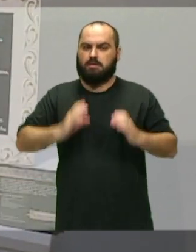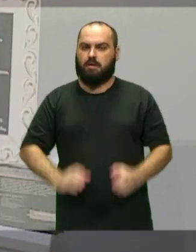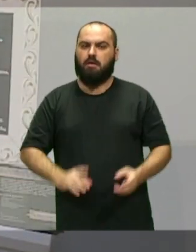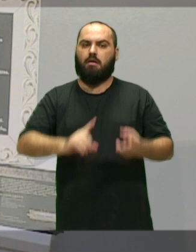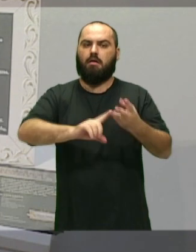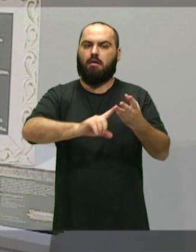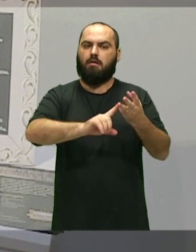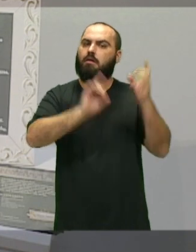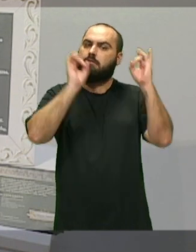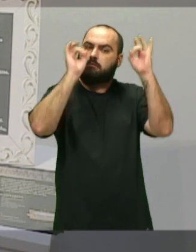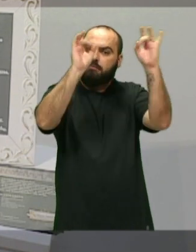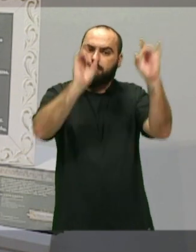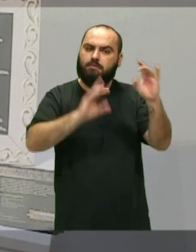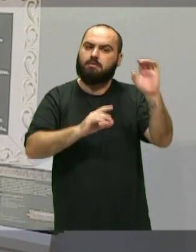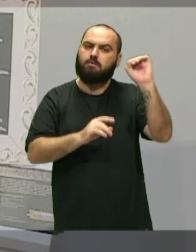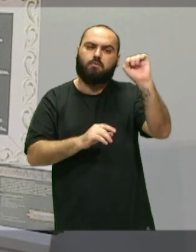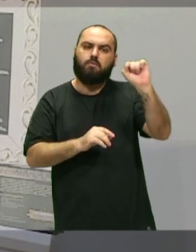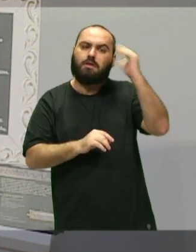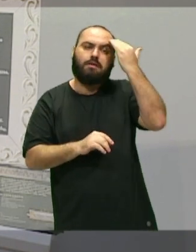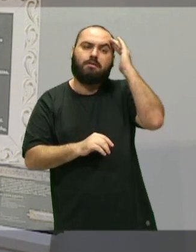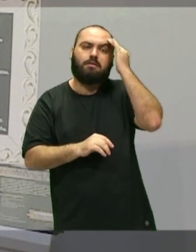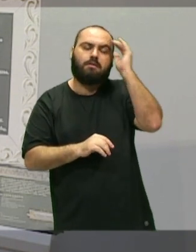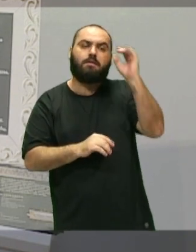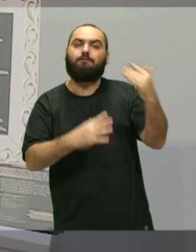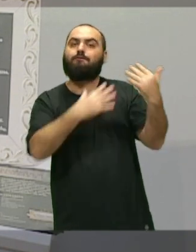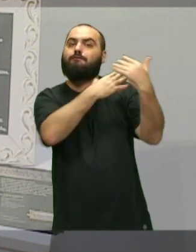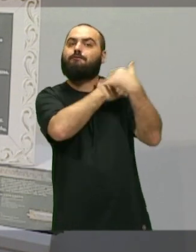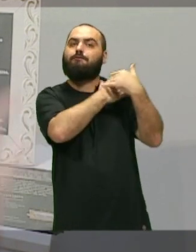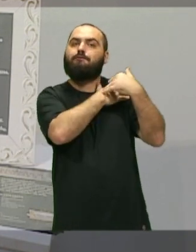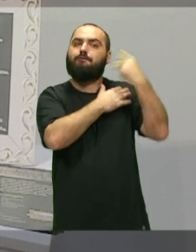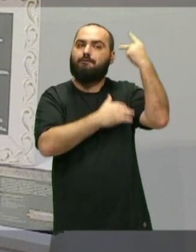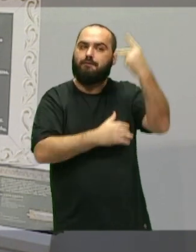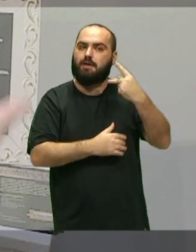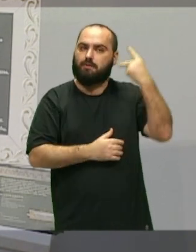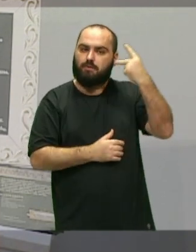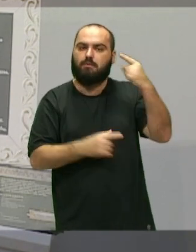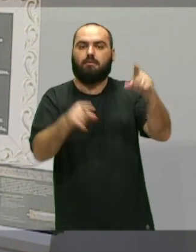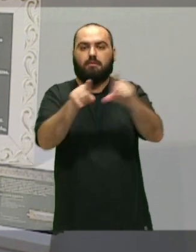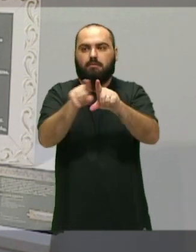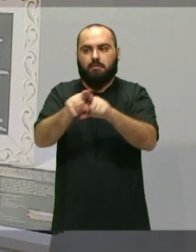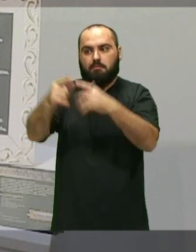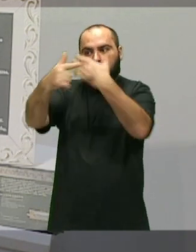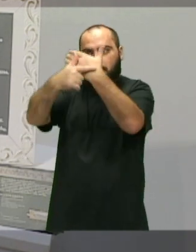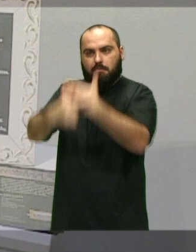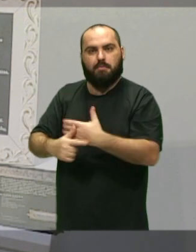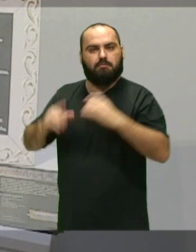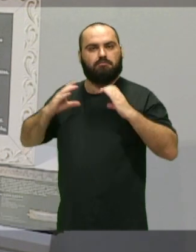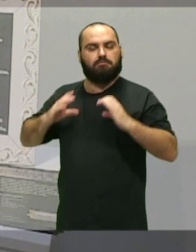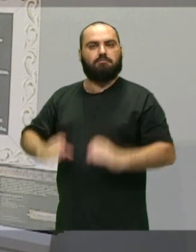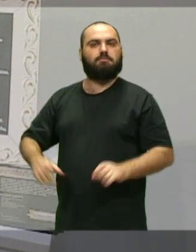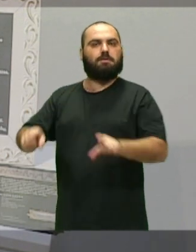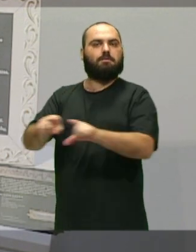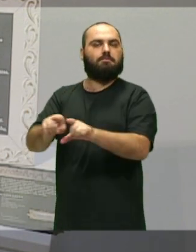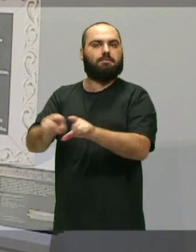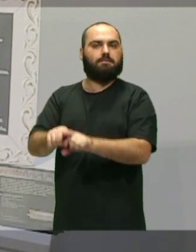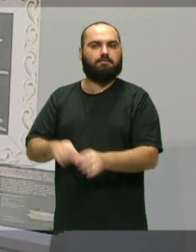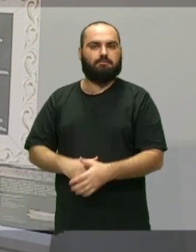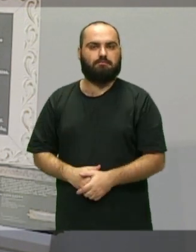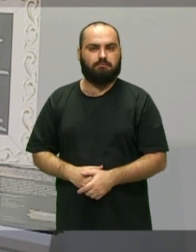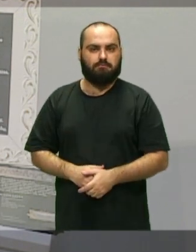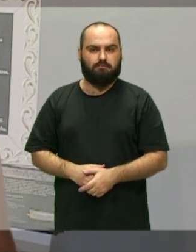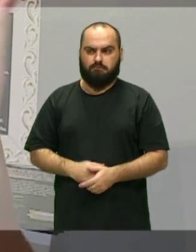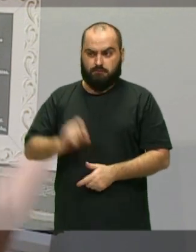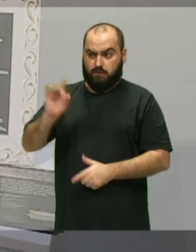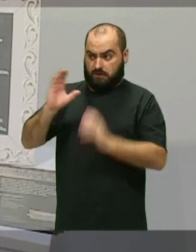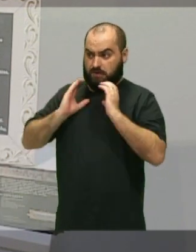especialmente entender o que é ser um vereador papel de um vereador e o seu papel enquanto cidadão também você só pode ser um cidadão